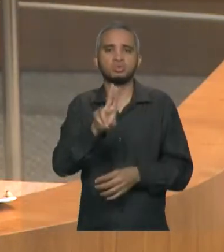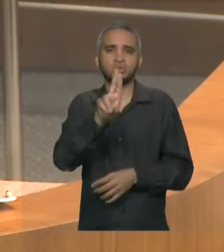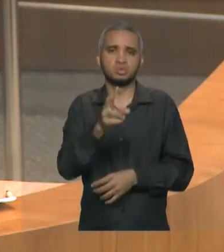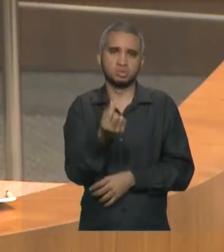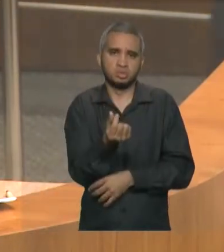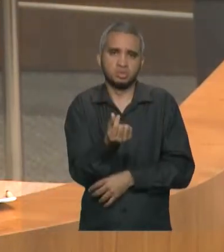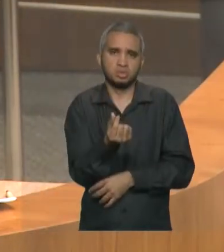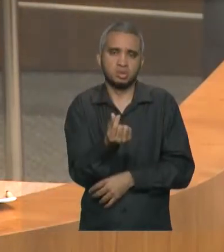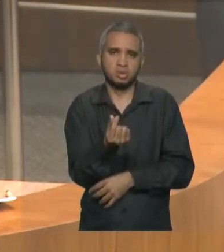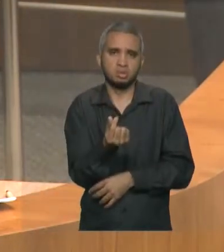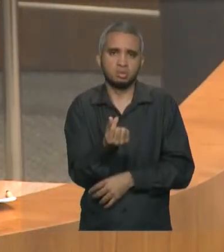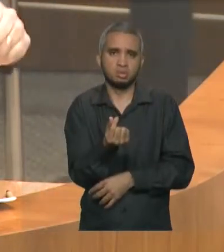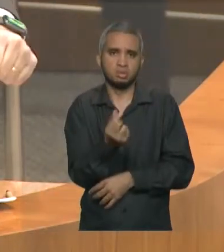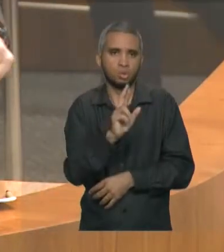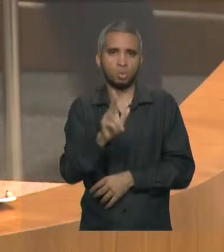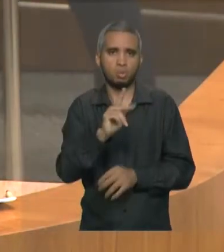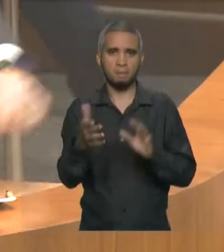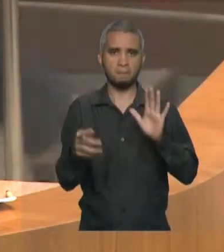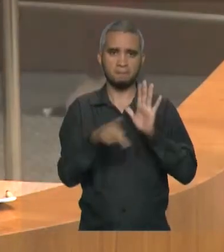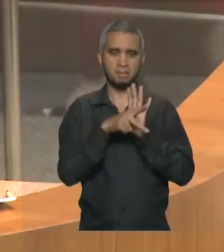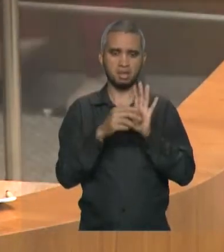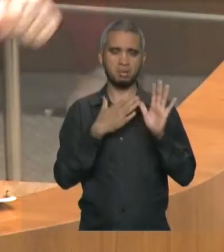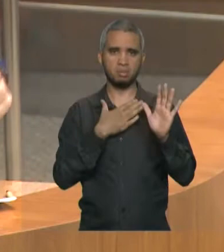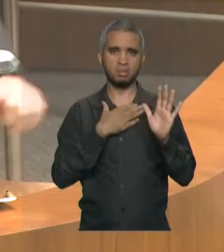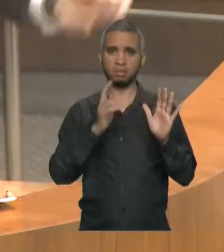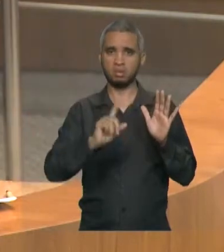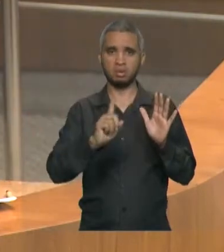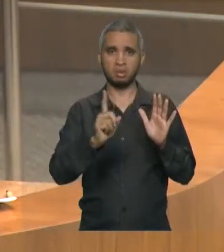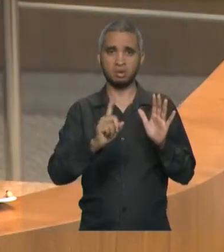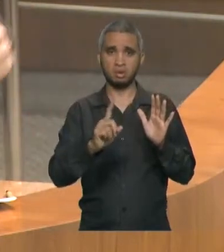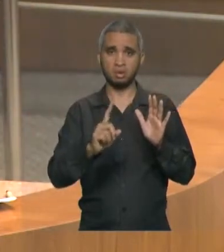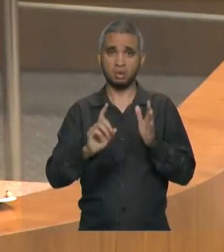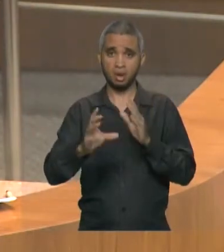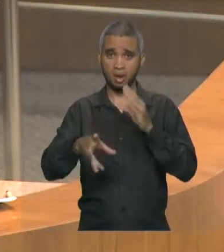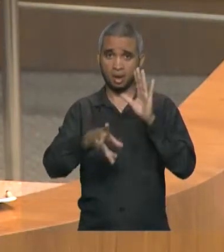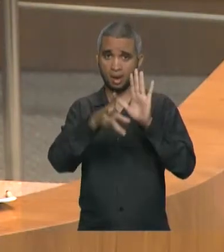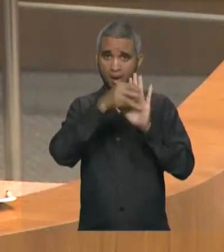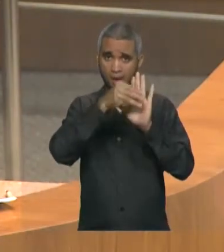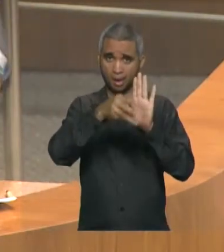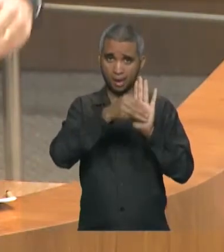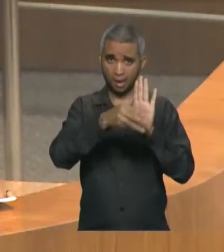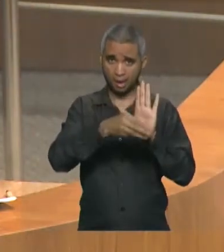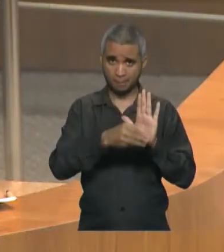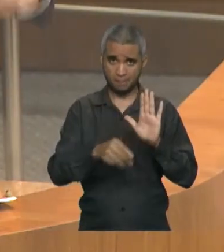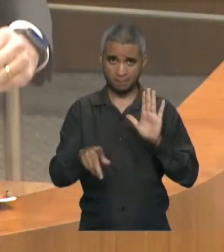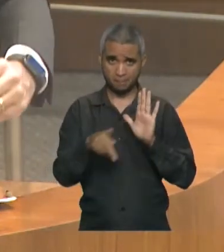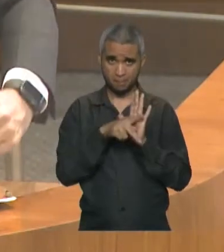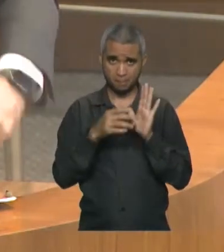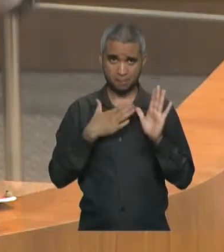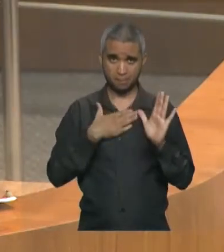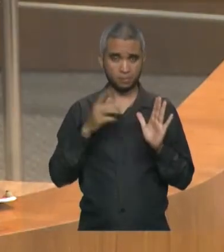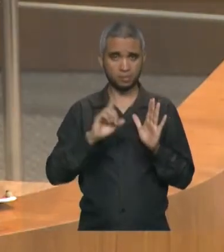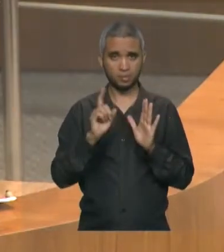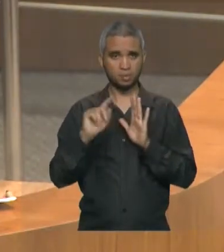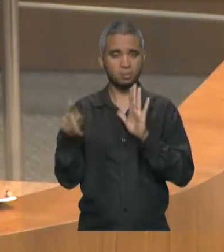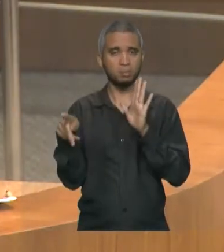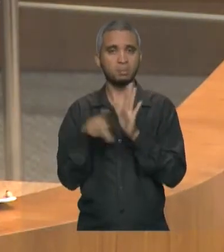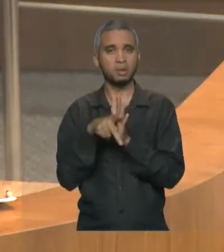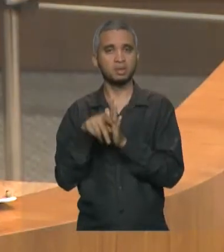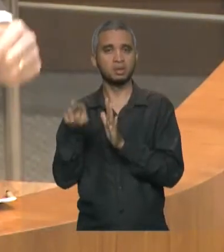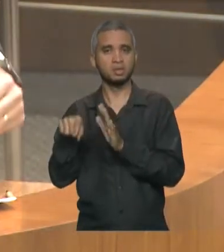Adriano Sarney. Agora as emendas, a partir de hoje, não vão ser emendas de Adriano Sarney, vão ser emenda